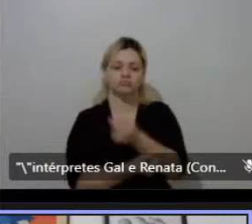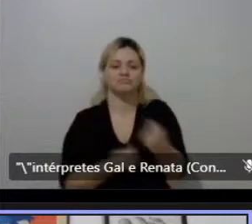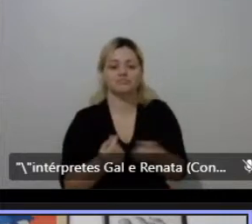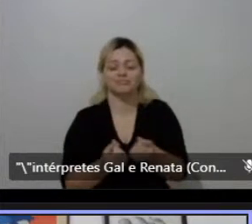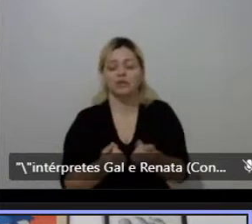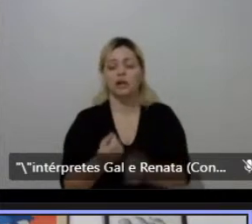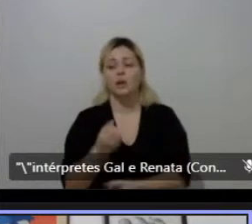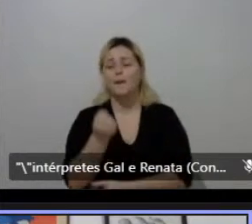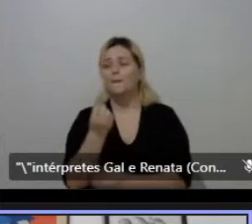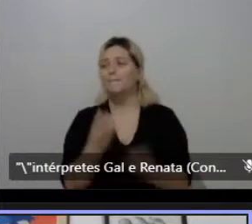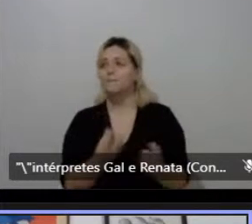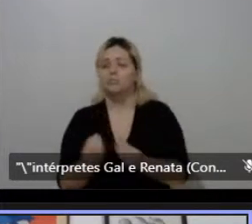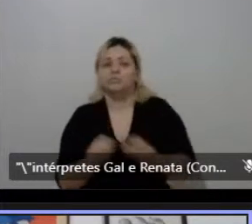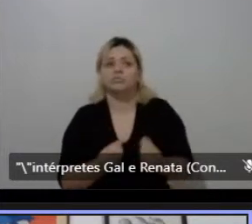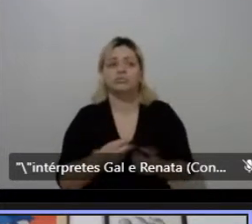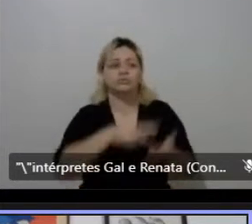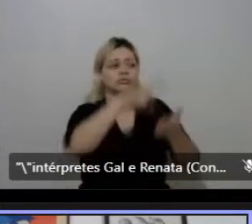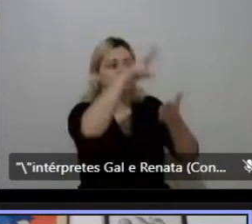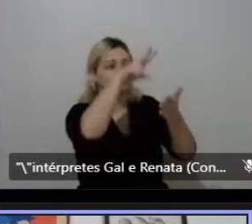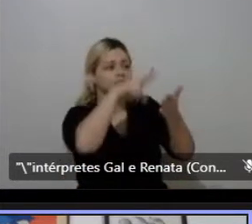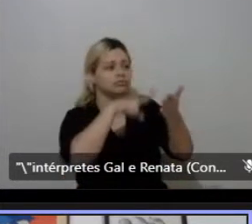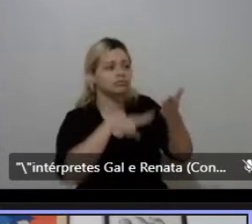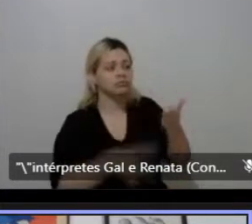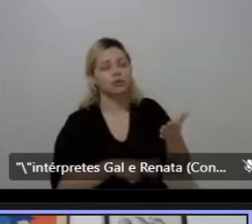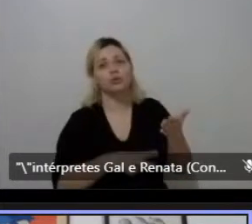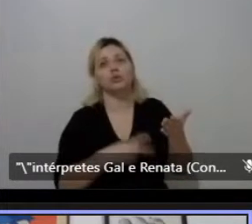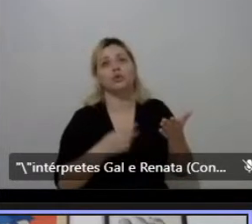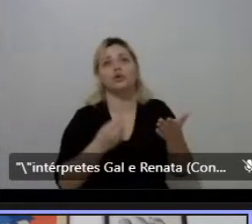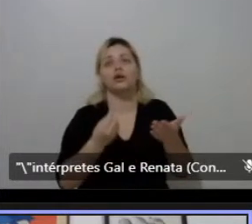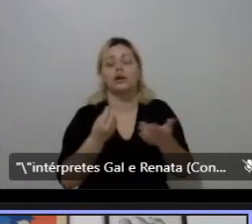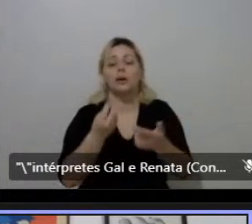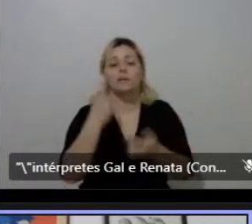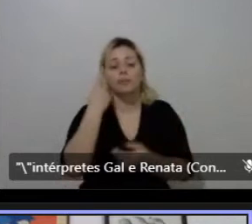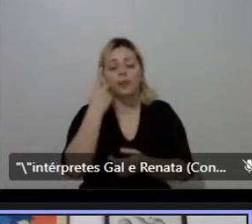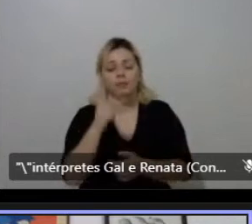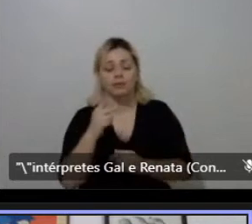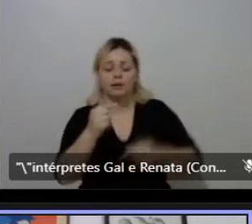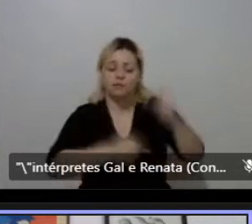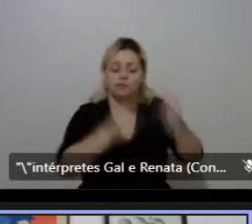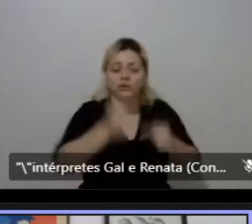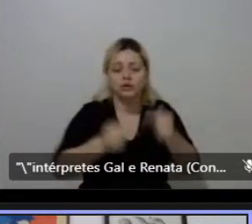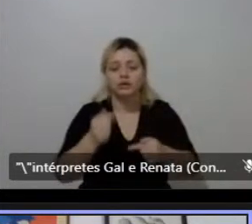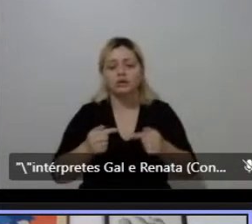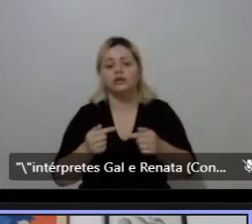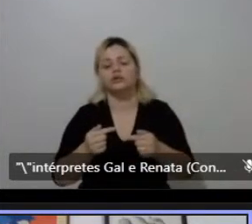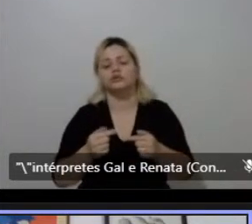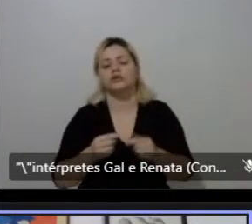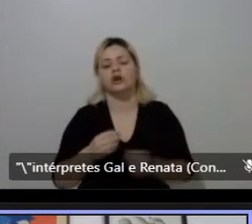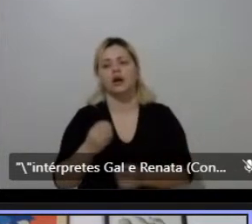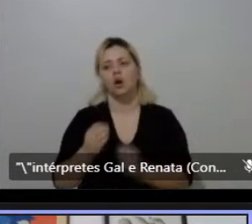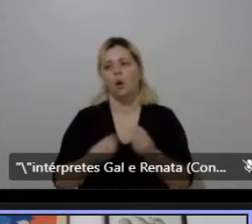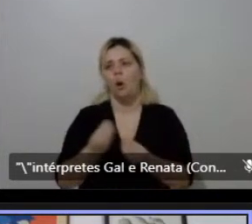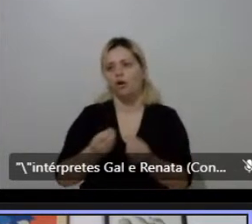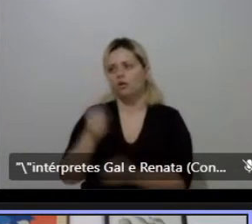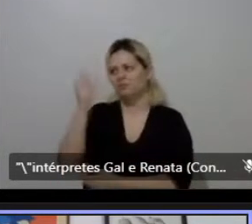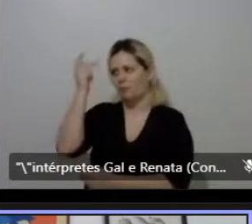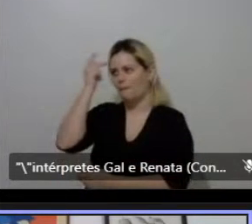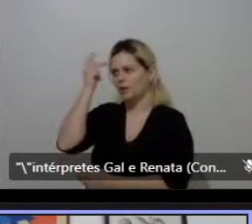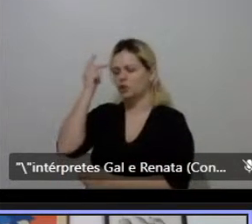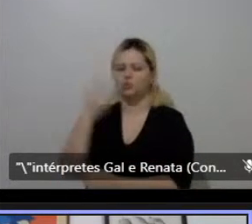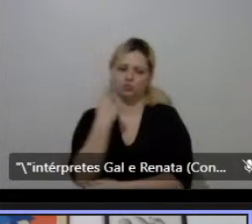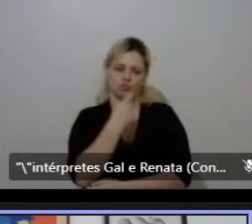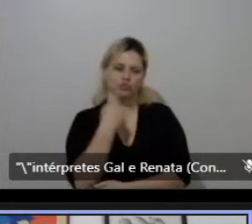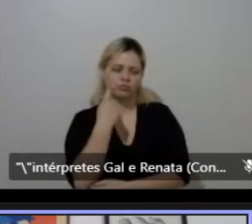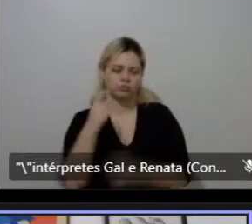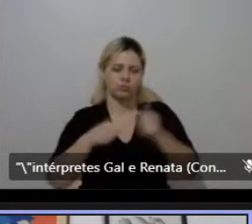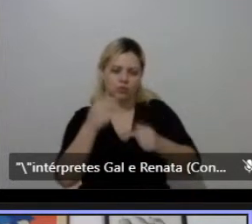numa leitura de que já está sendo alertada pela ecologia política, né, pelas discussões da ecologia política, que vai chegar um